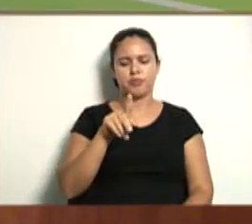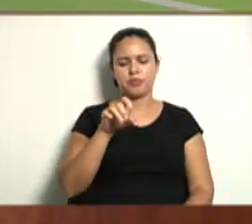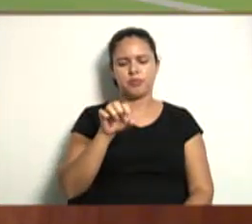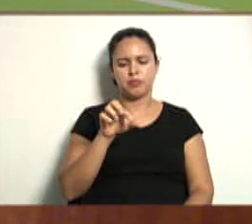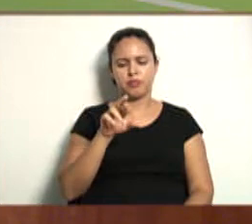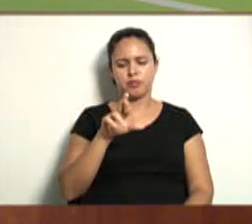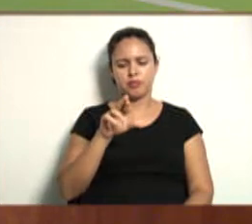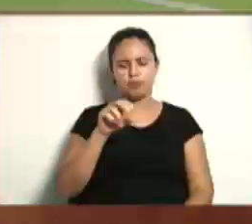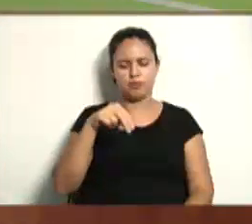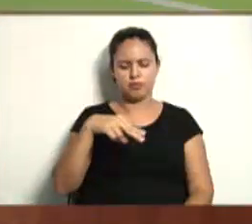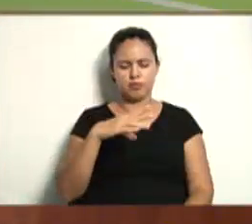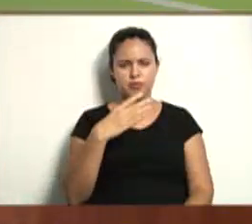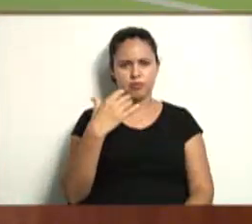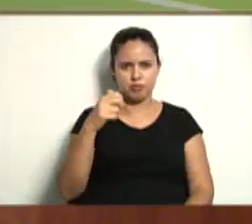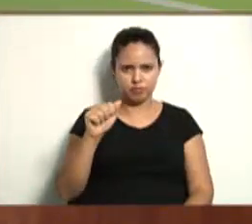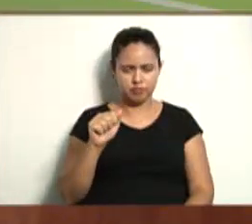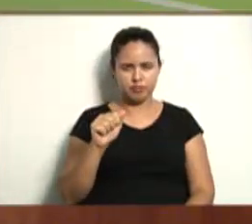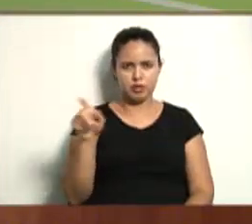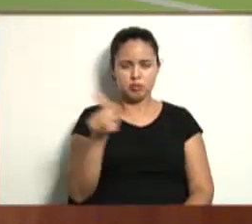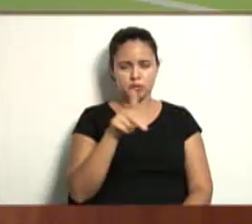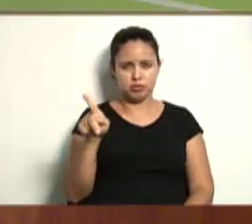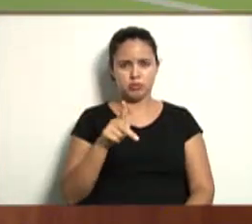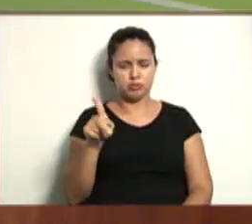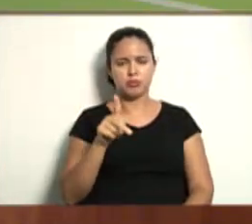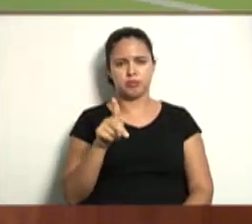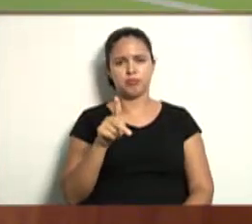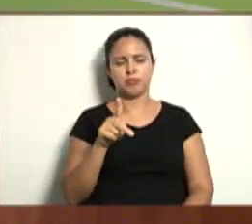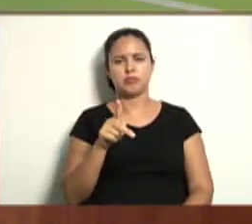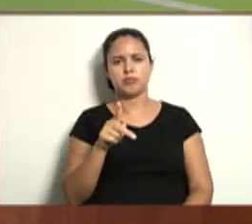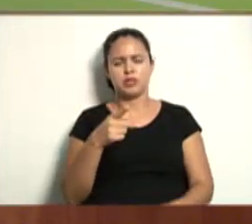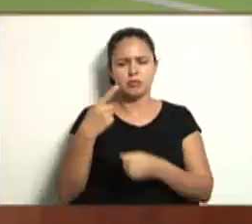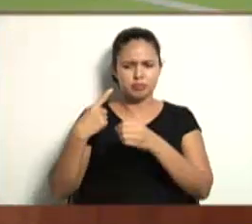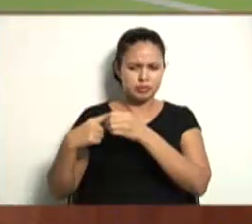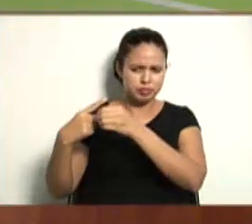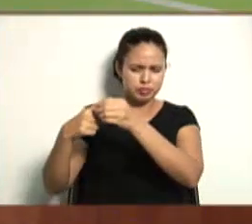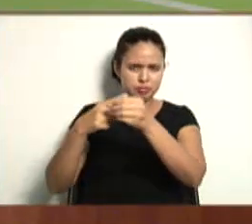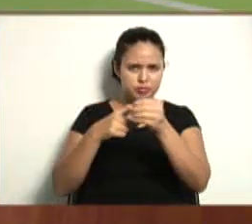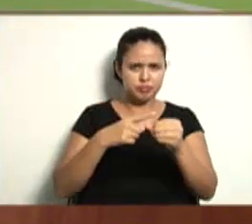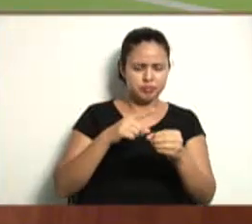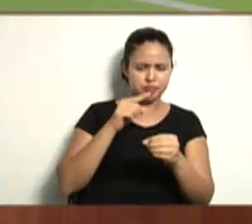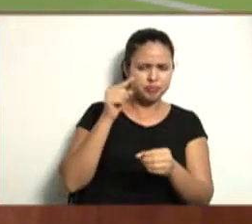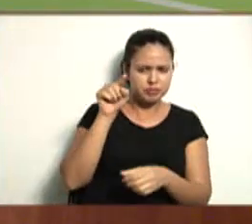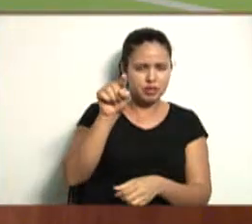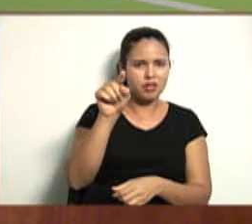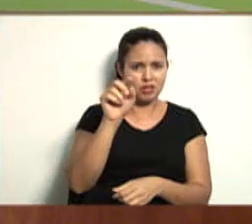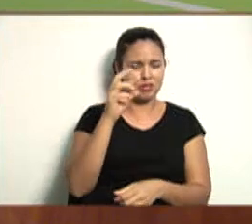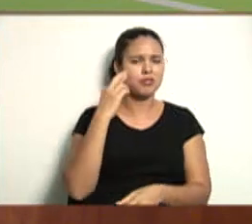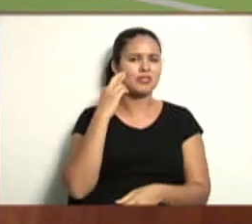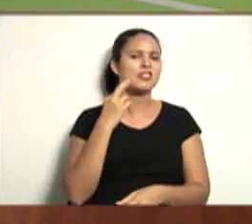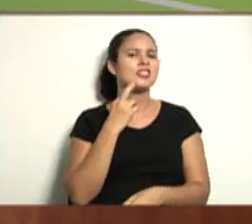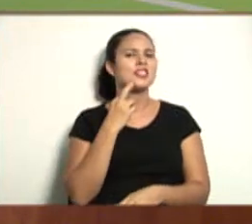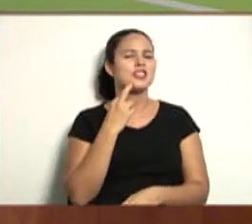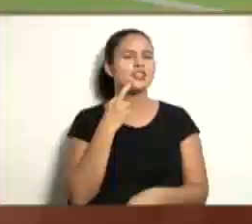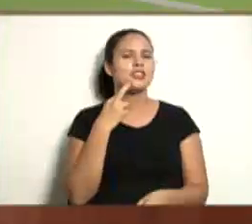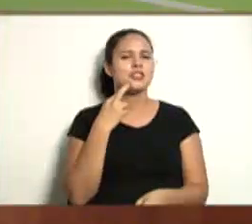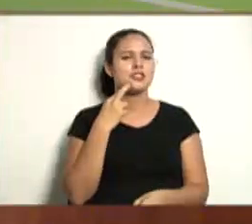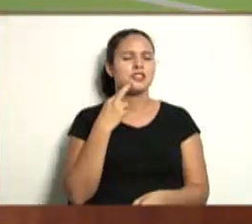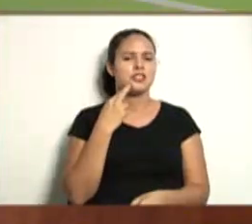Ele é lá do município de Alta Floresta, ele postou uma resposta da